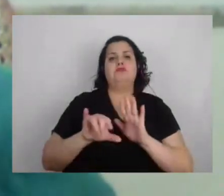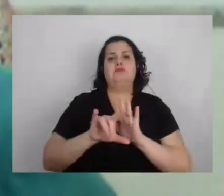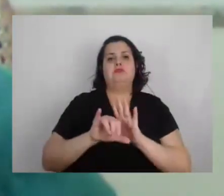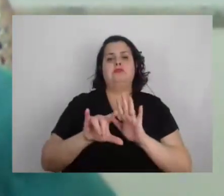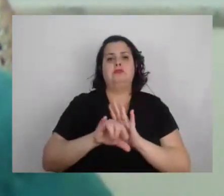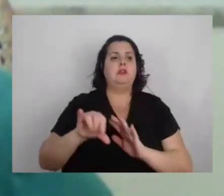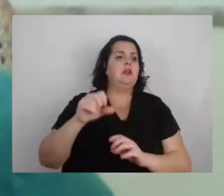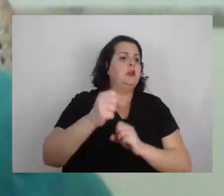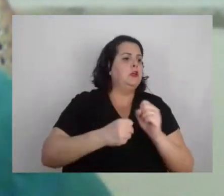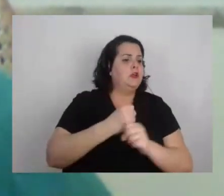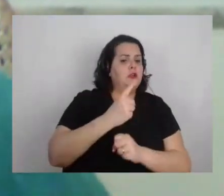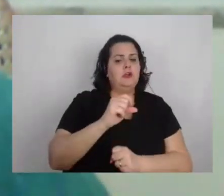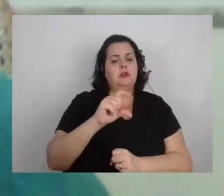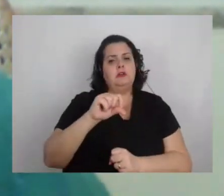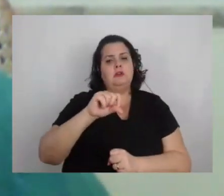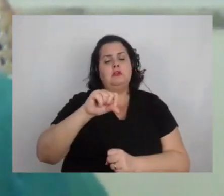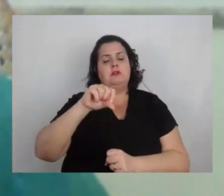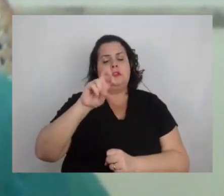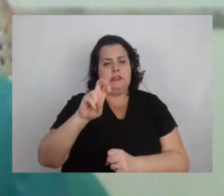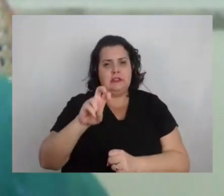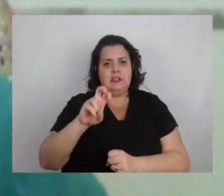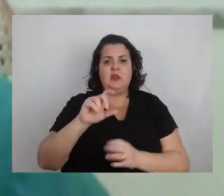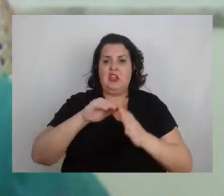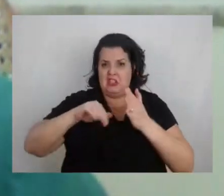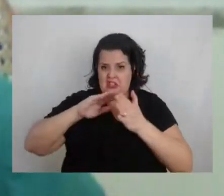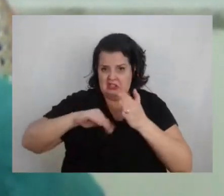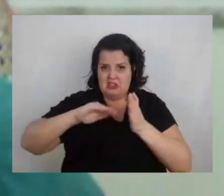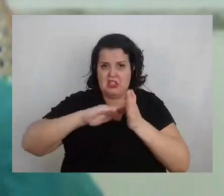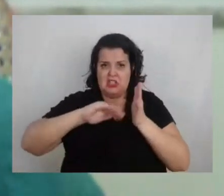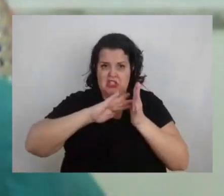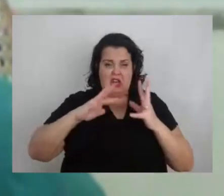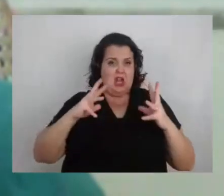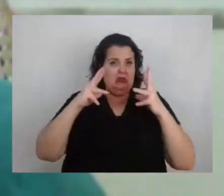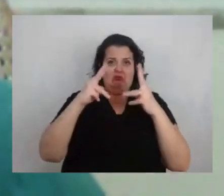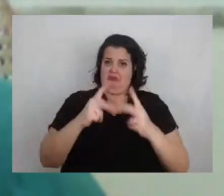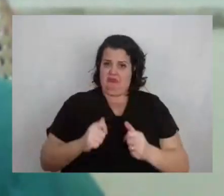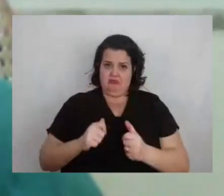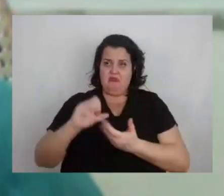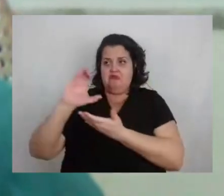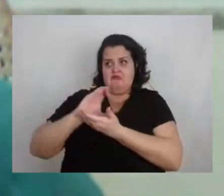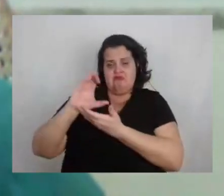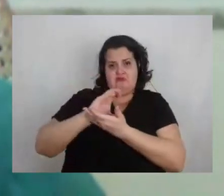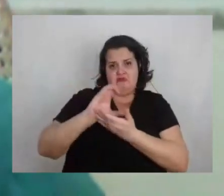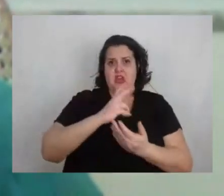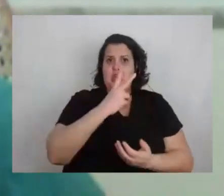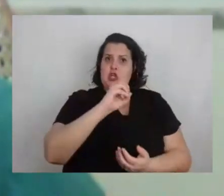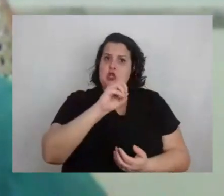retirar os créditos adicionais conquistados em 2019